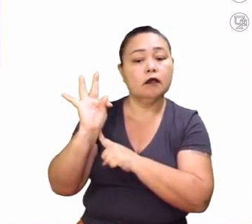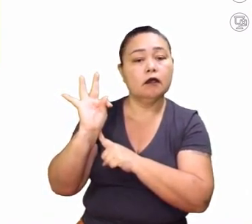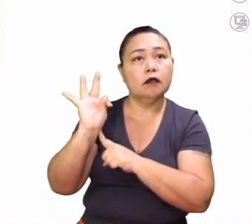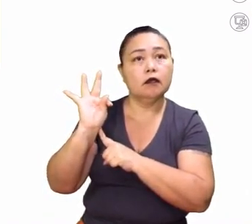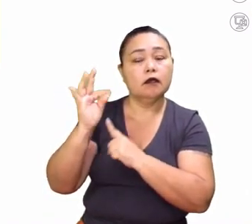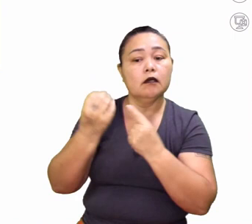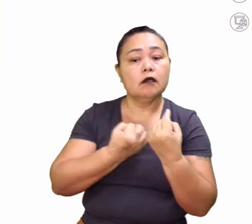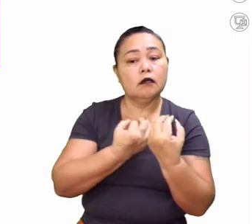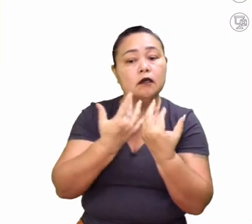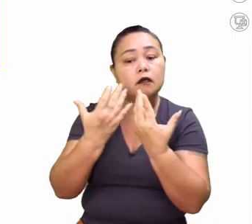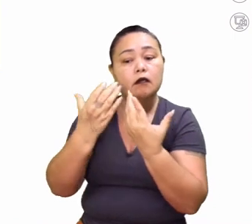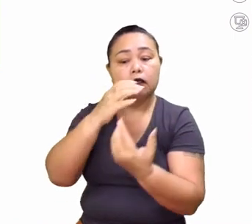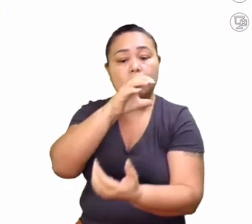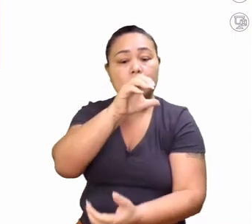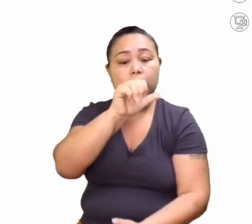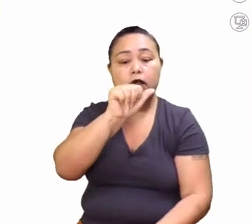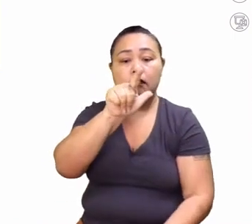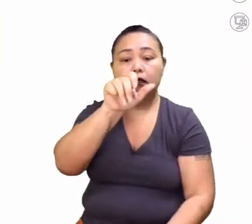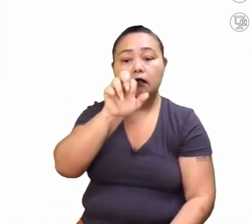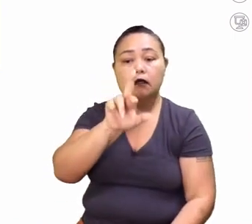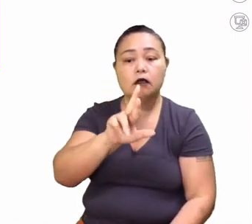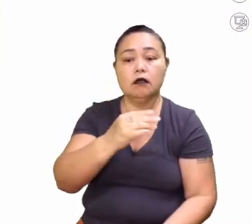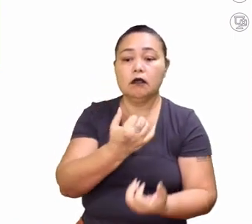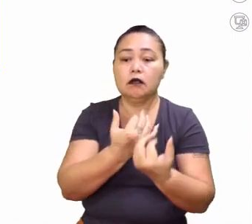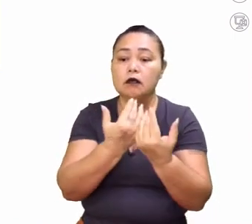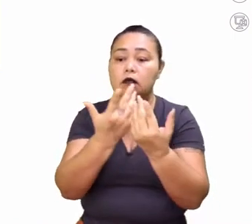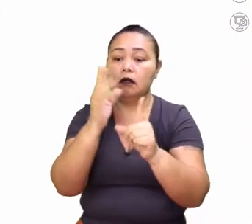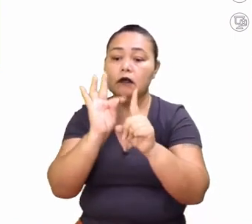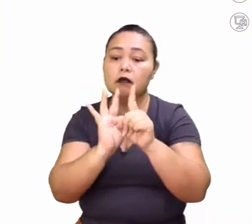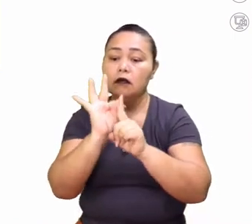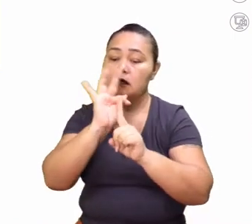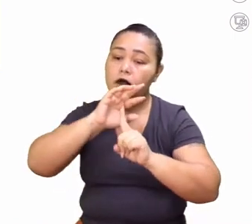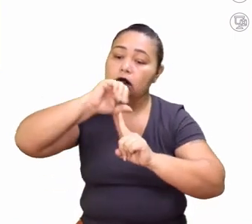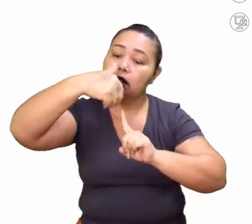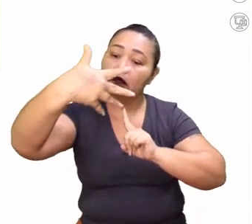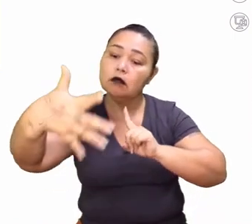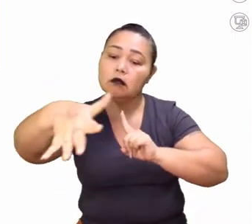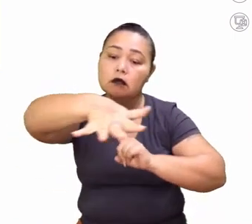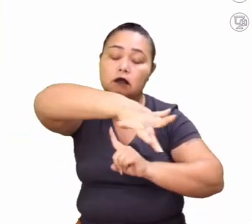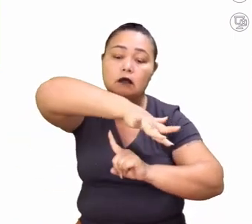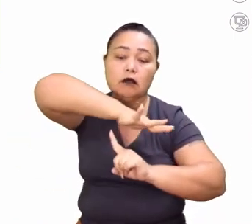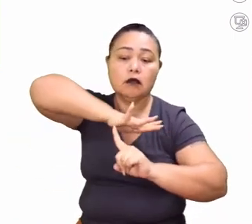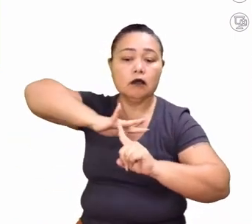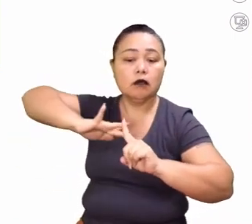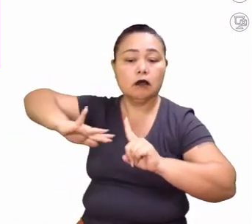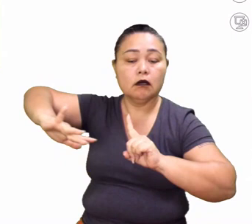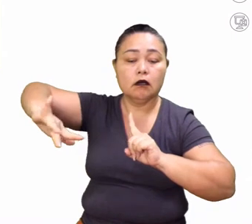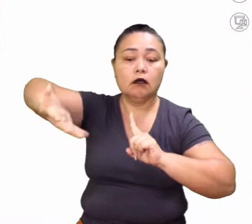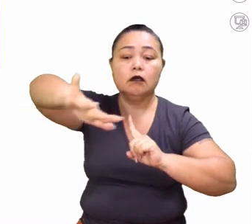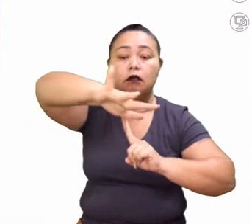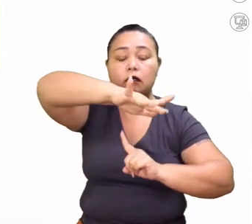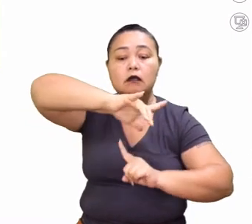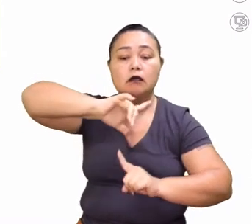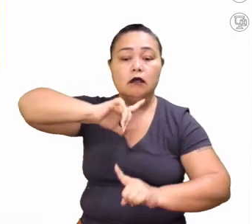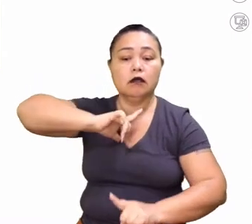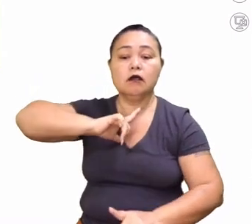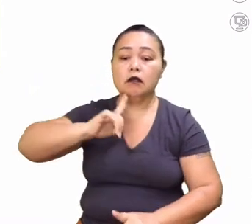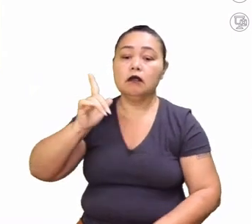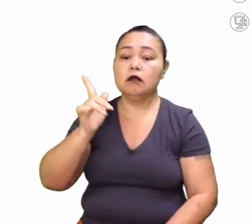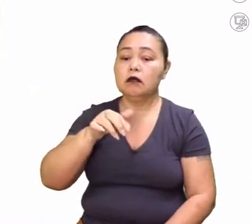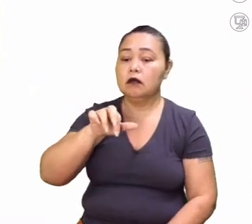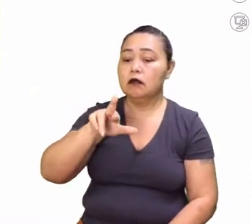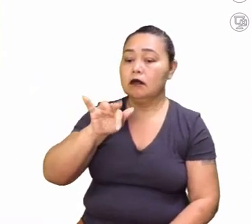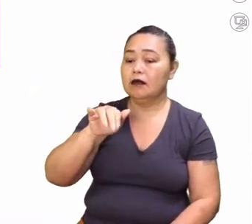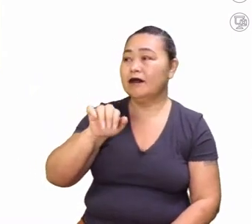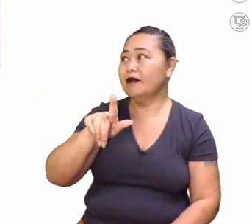temos o trocador de calor que gera transferente de energia térmica contida do meio ambiente né um gás refrigerante no caso refrigerante não é para